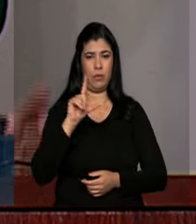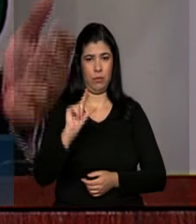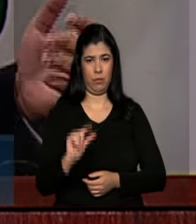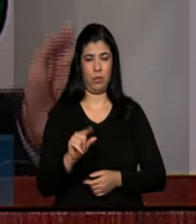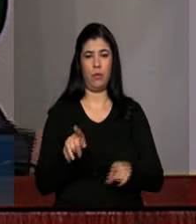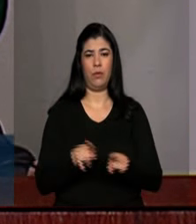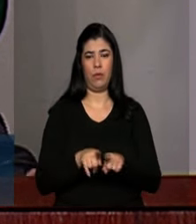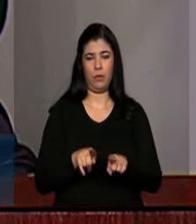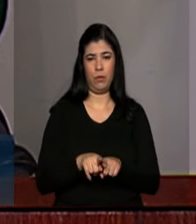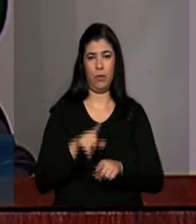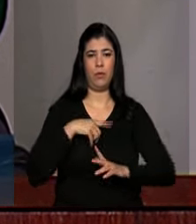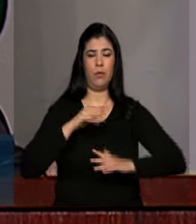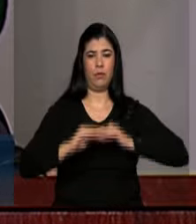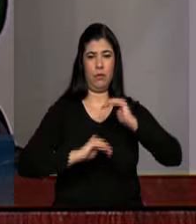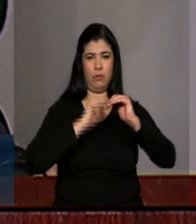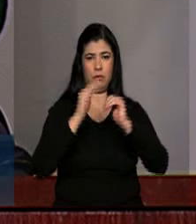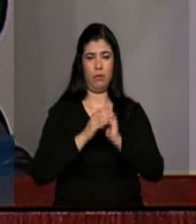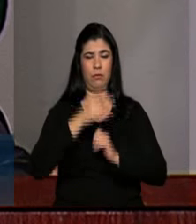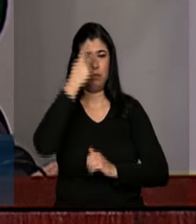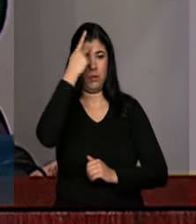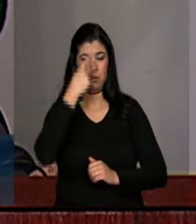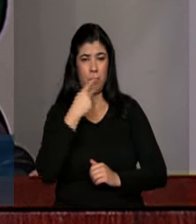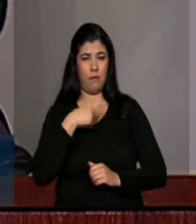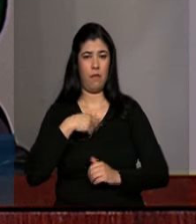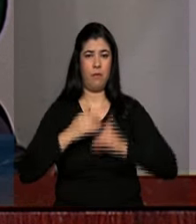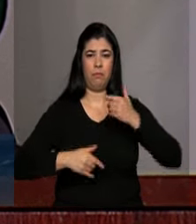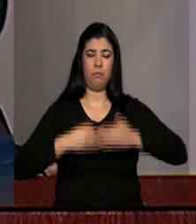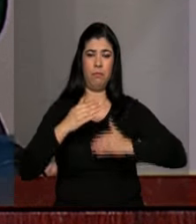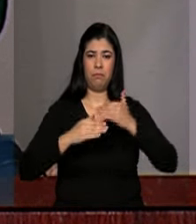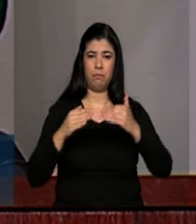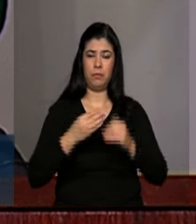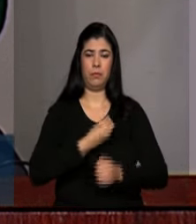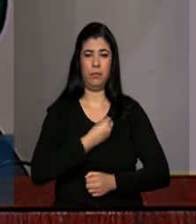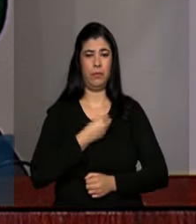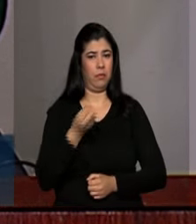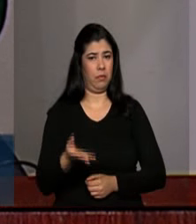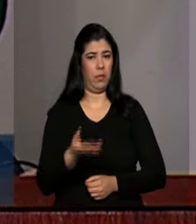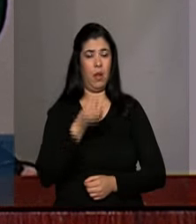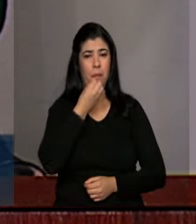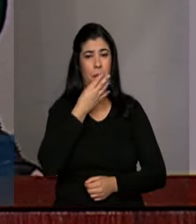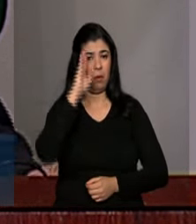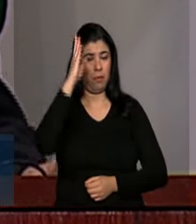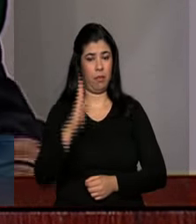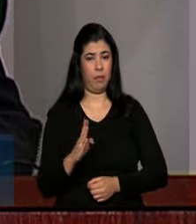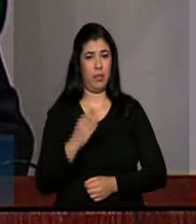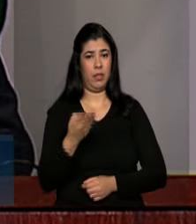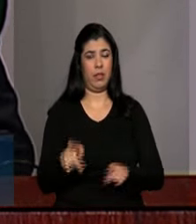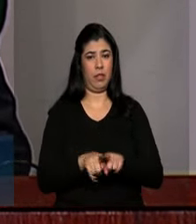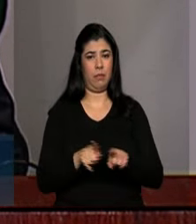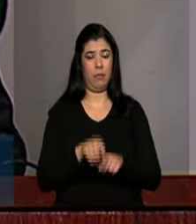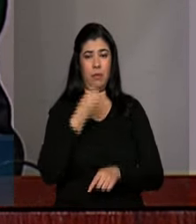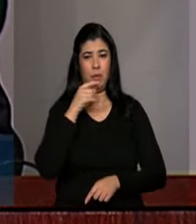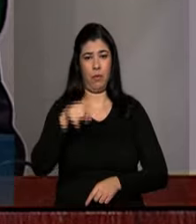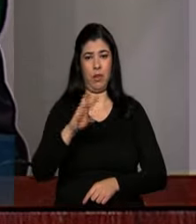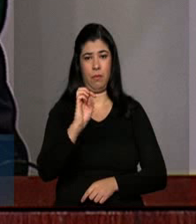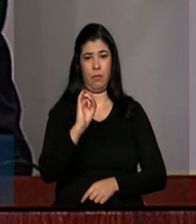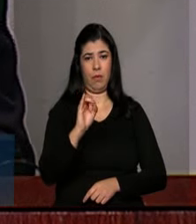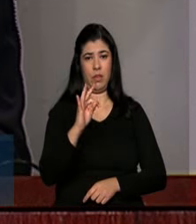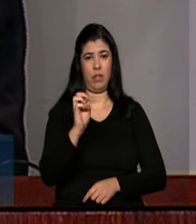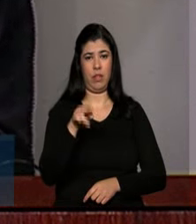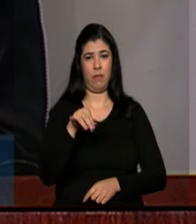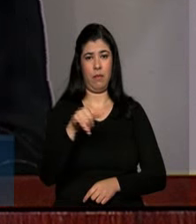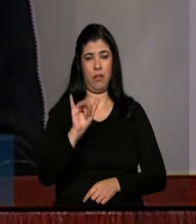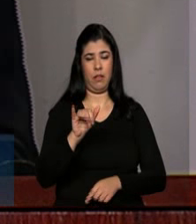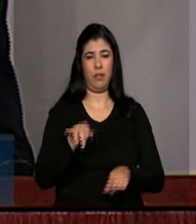oportunidades de crescimento pessoal ao longo da vida. Isso é bom para o Brasil. Isso é bom para o Itamaraty.